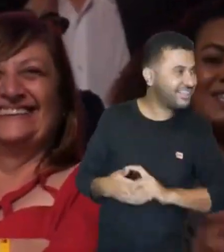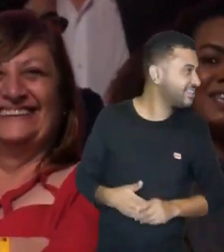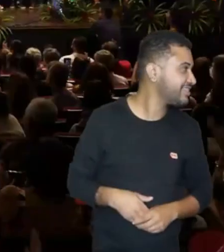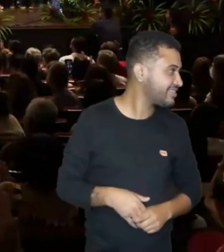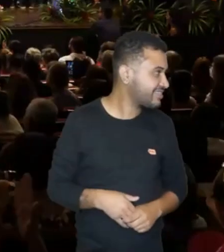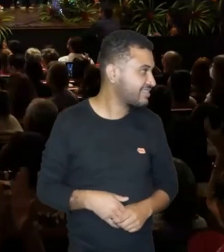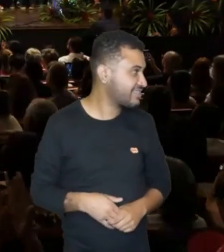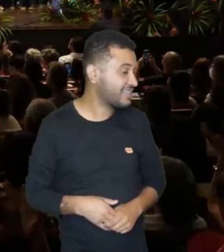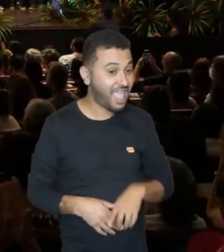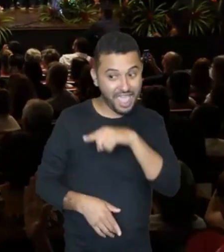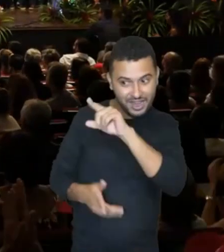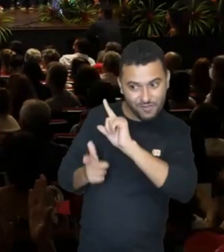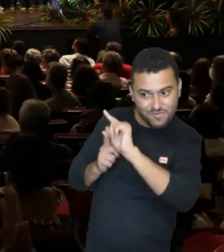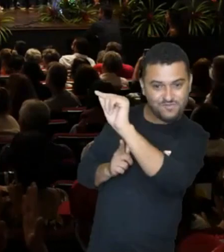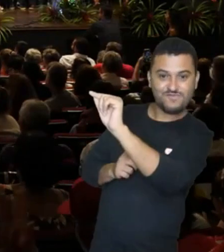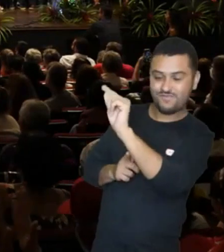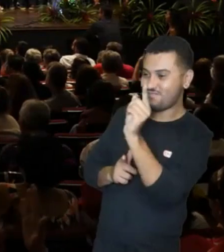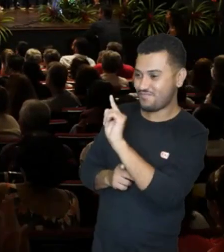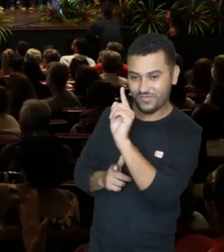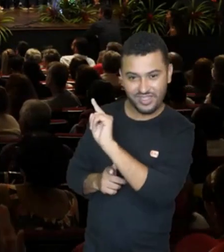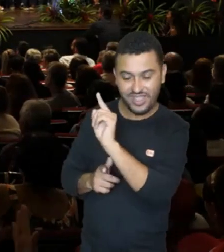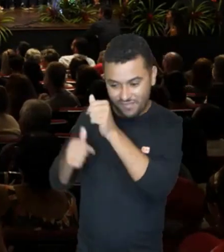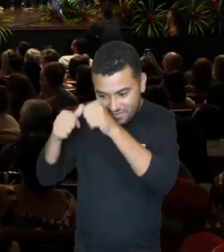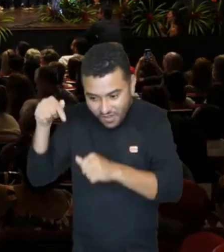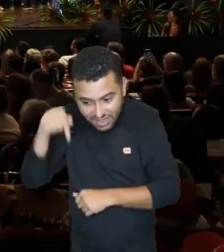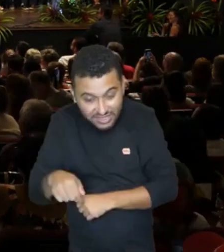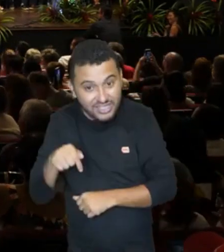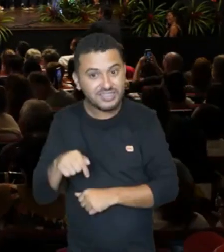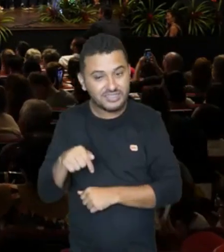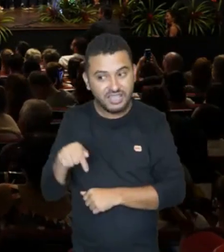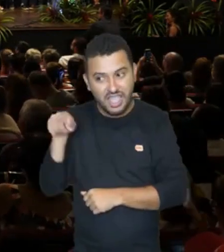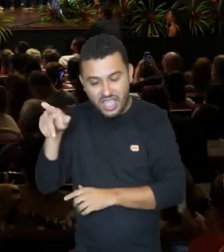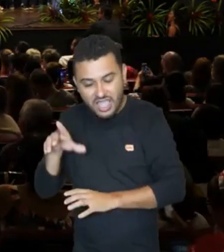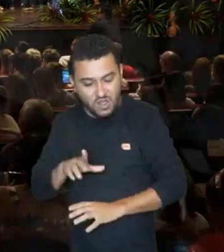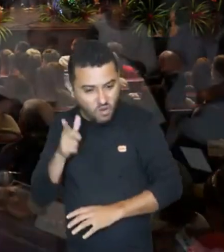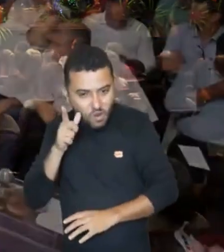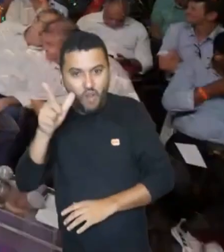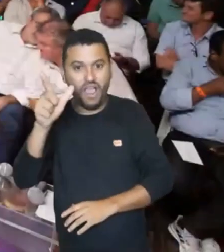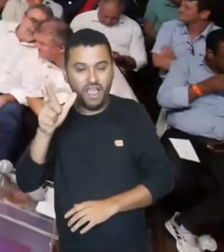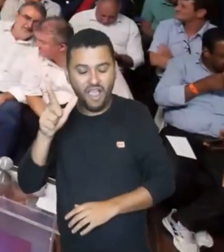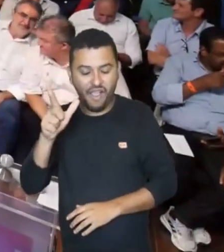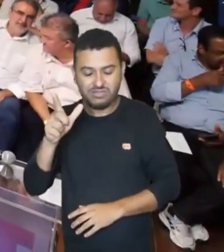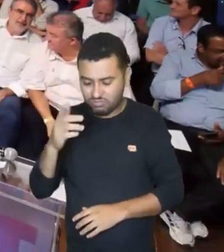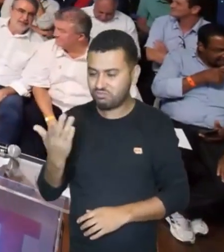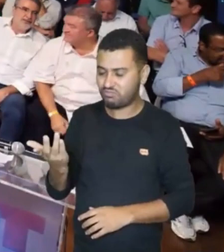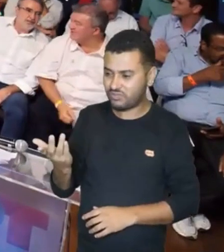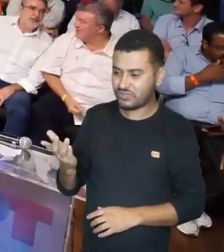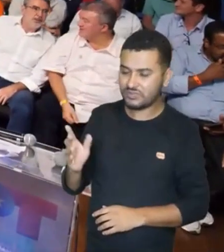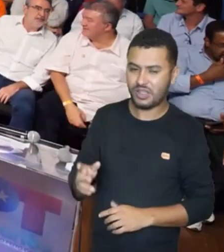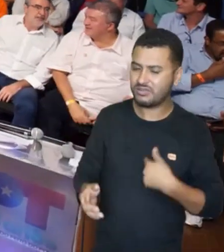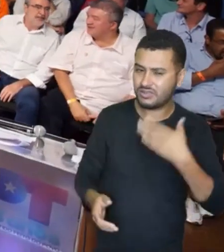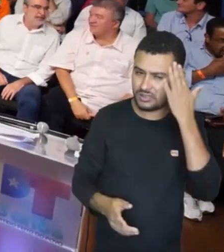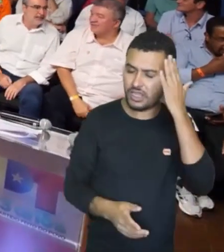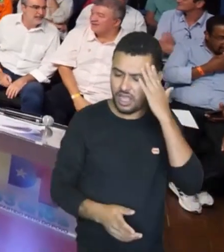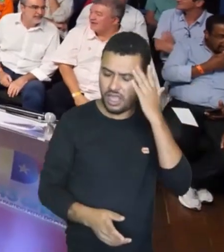não fugiu da raia, encarou e enfrentou. Eu sei, e muitos